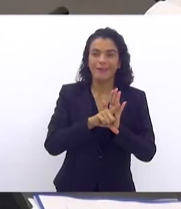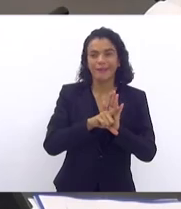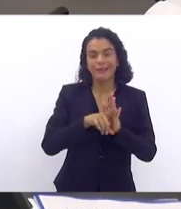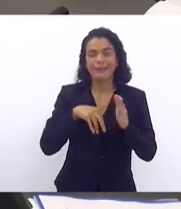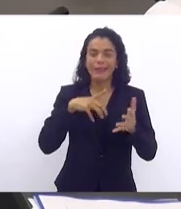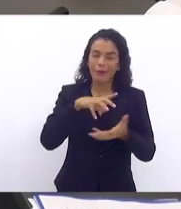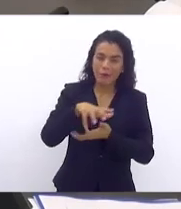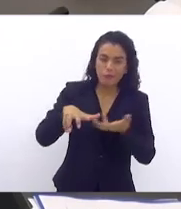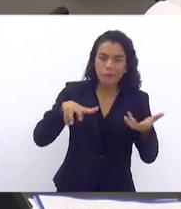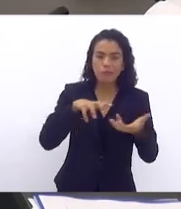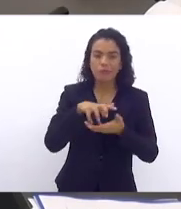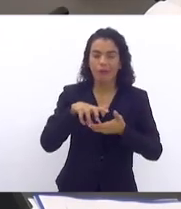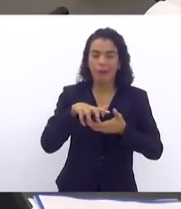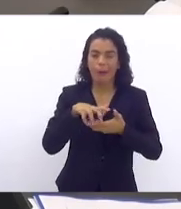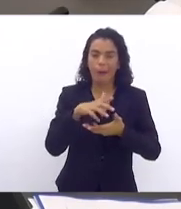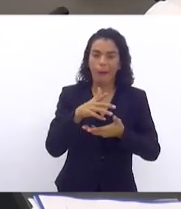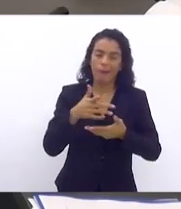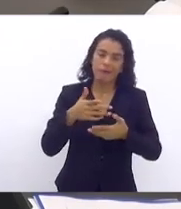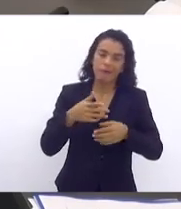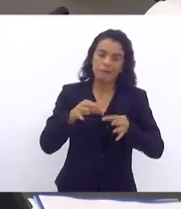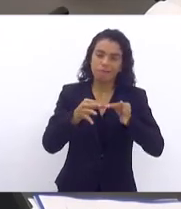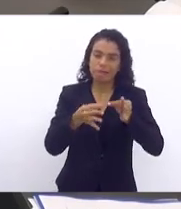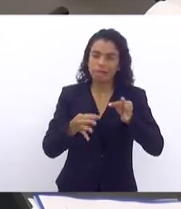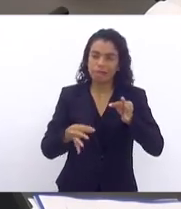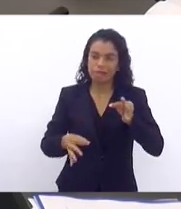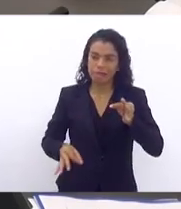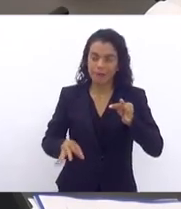envolveria uma discussão maior. E sei que o deputado Luiz